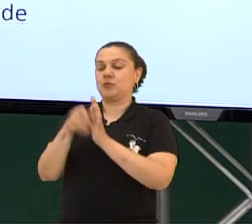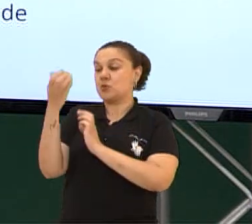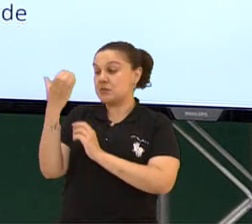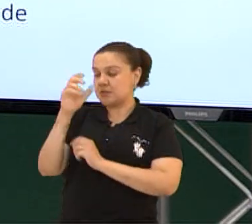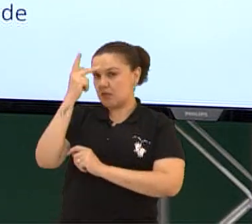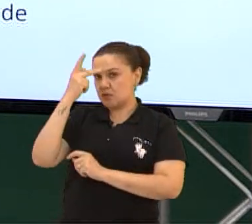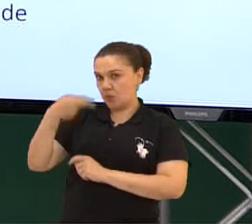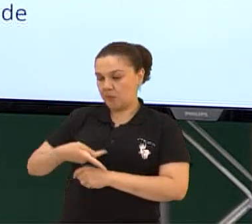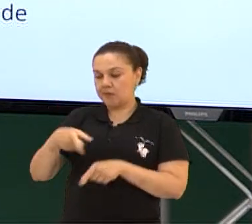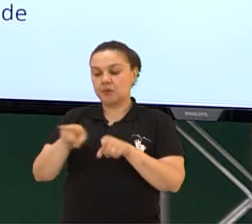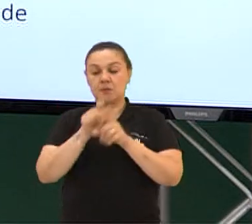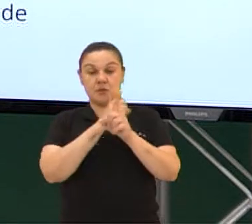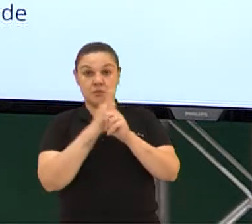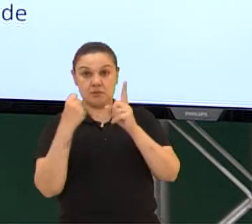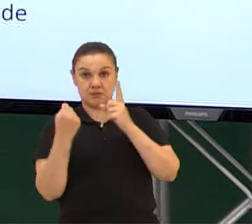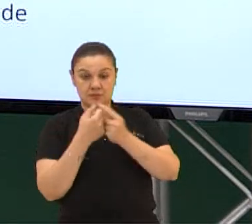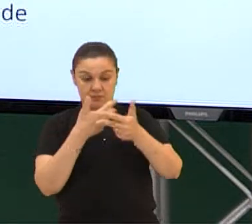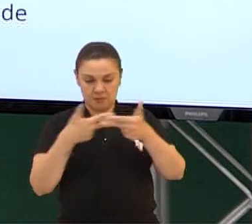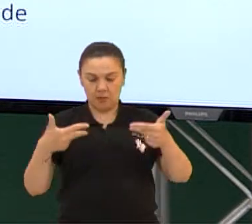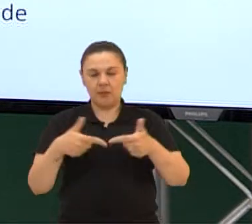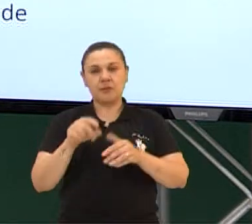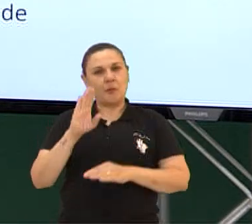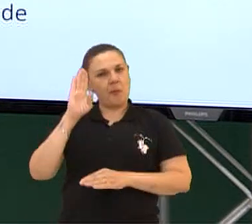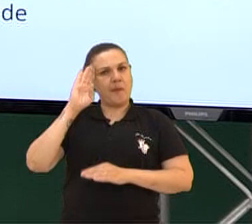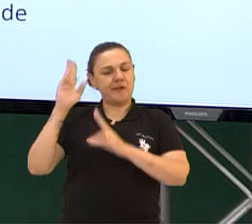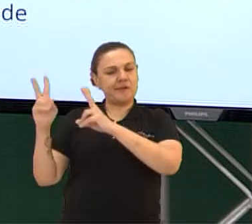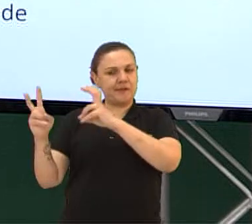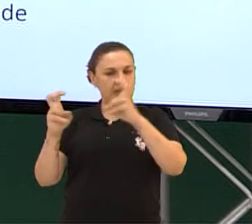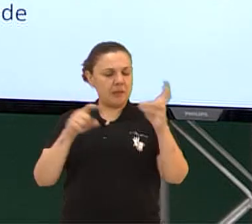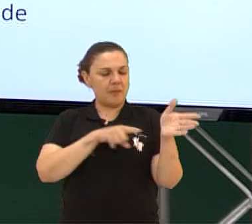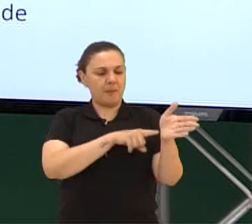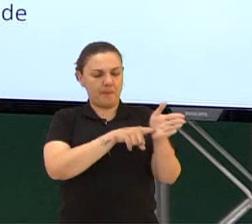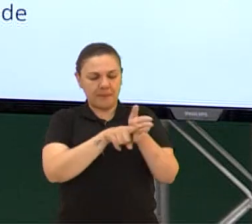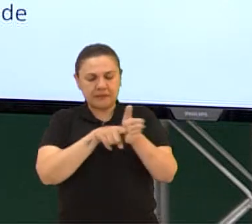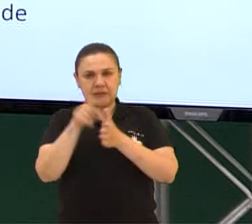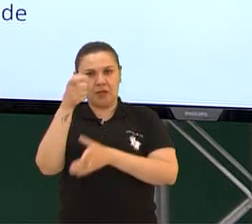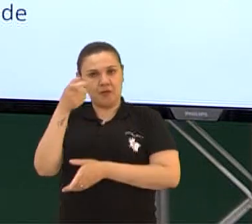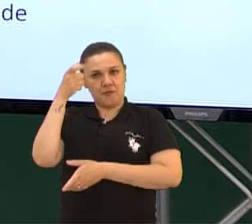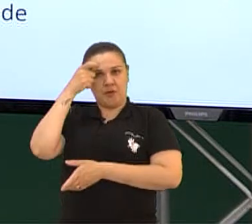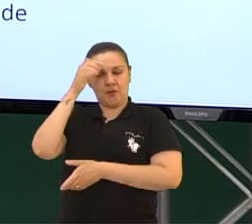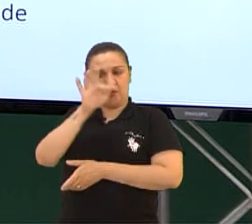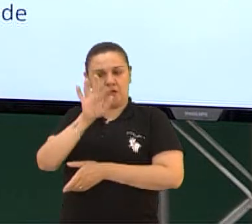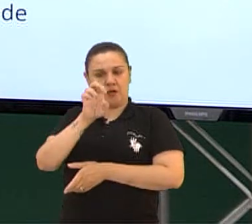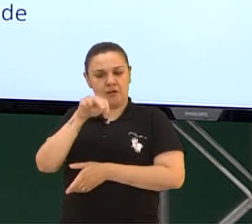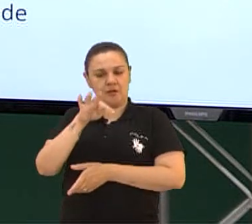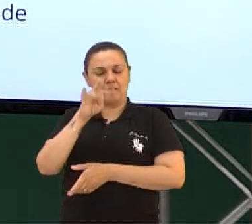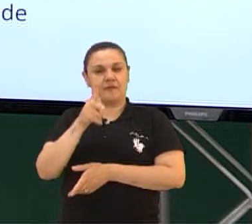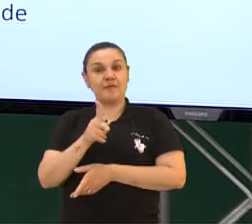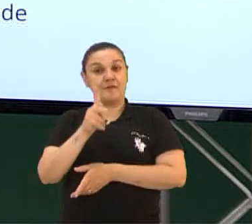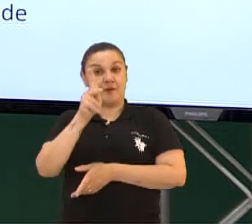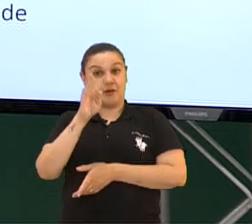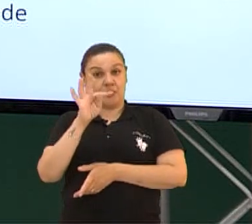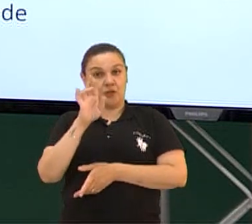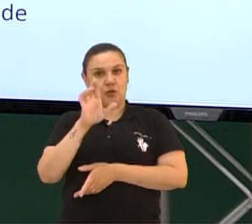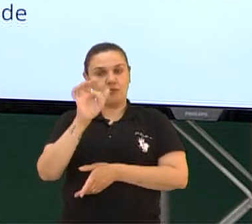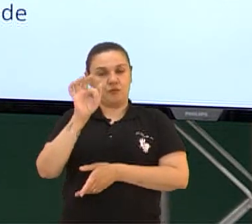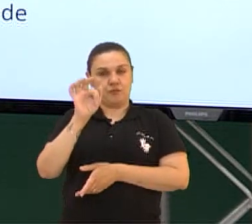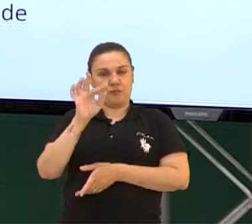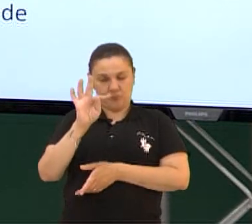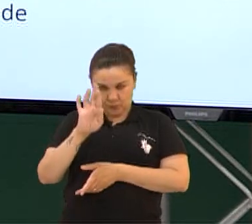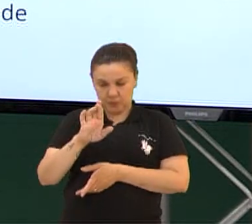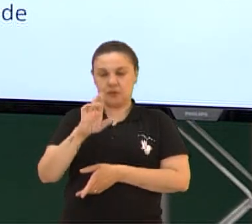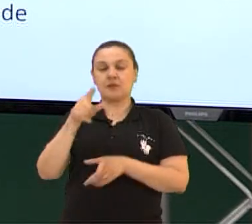humanas e sociais. Então, muitos temas que a Escola de Frankfurt pesquisou servem para aulas de filosofia, para aulas